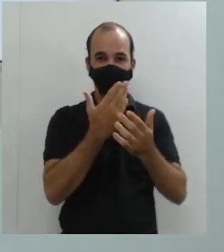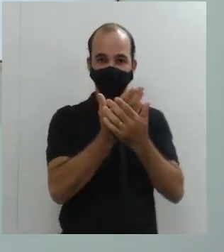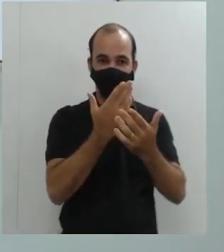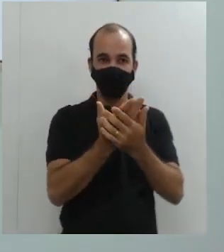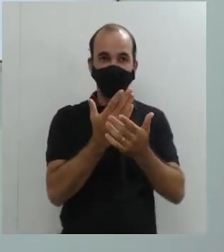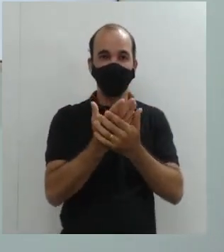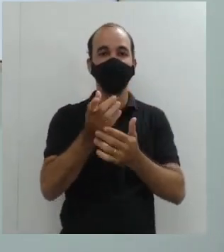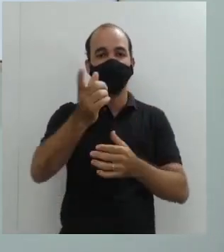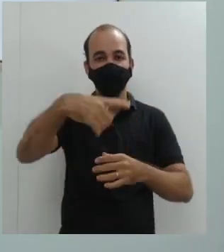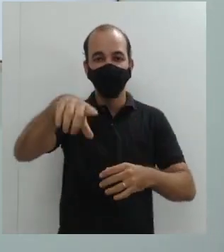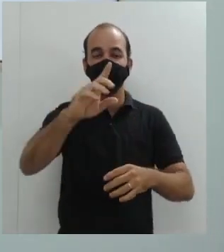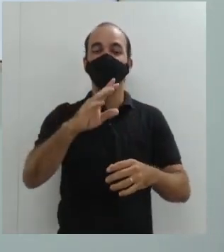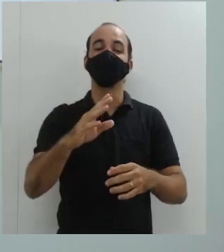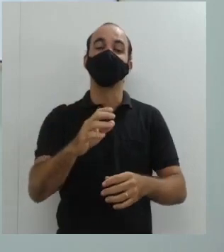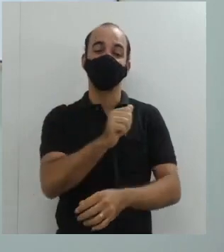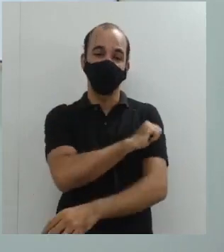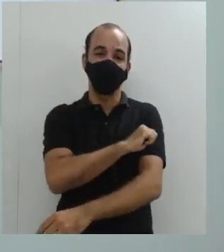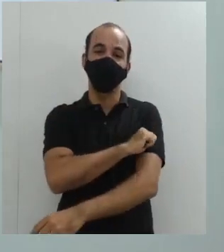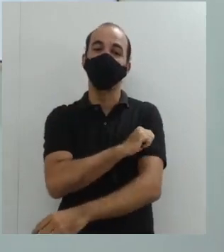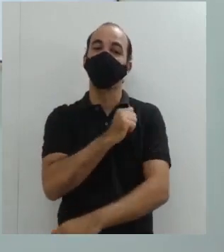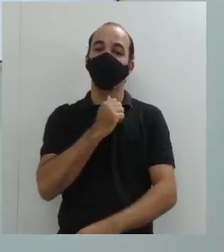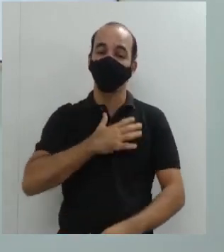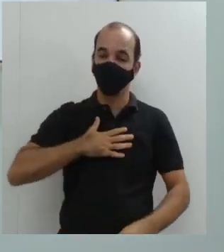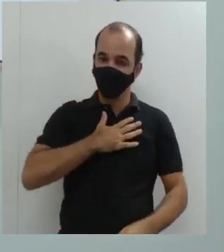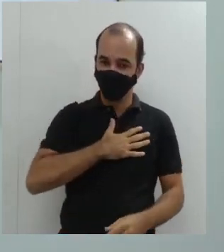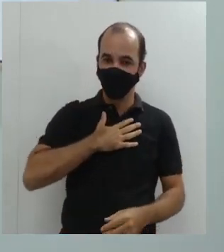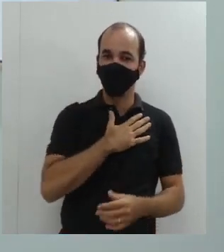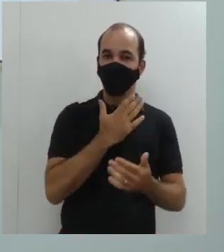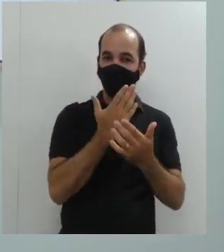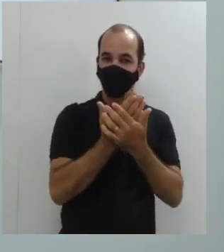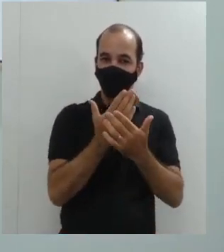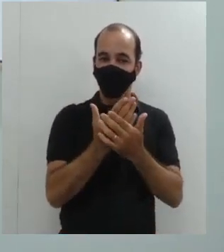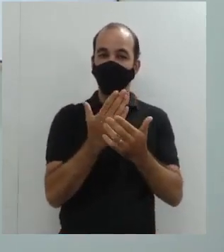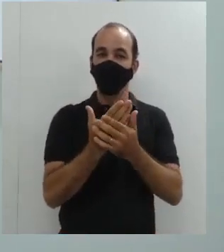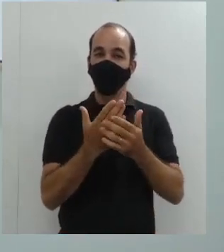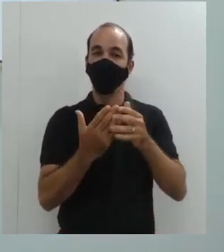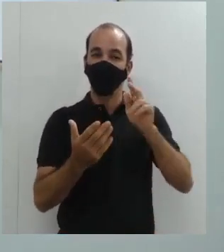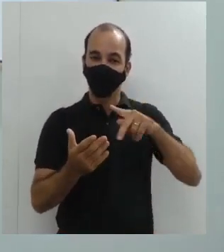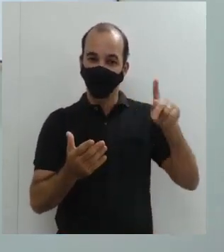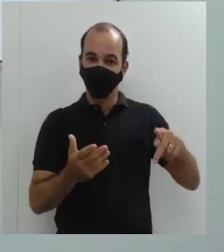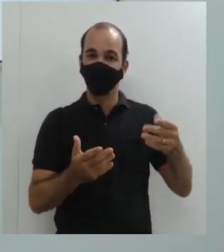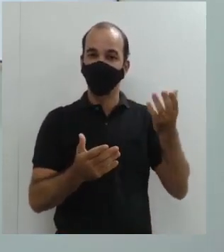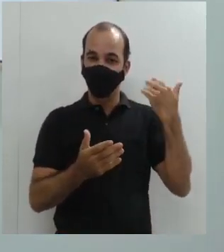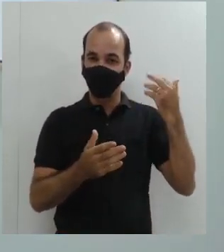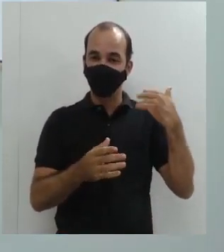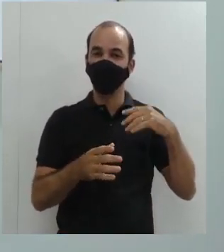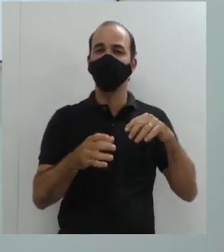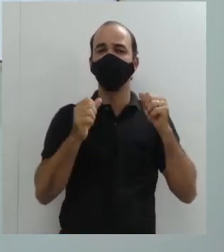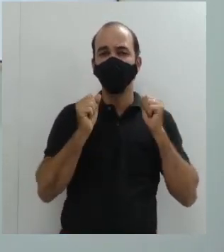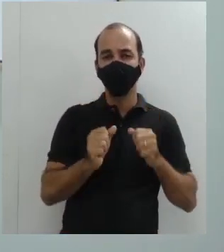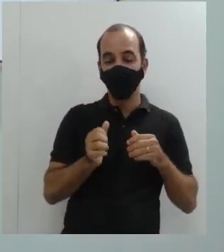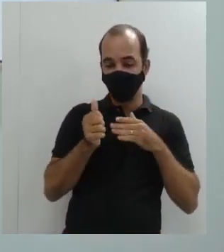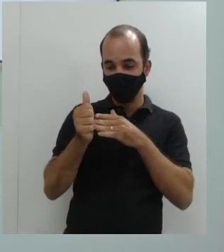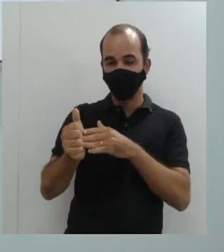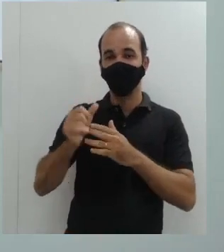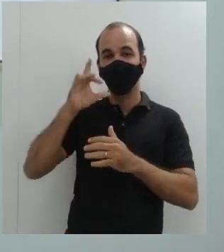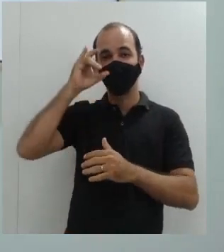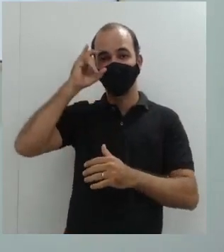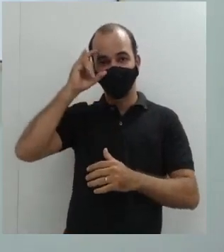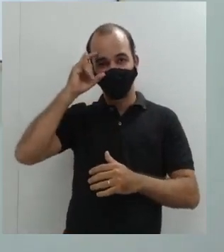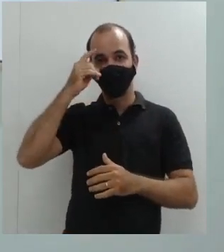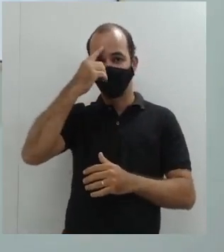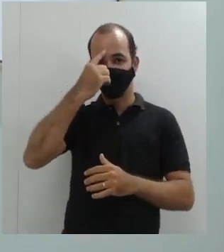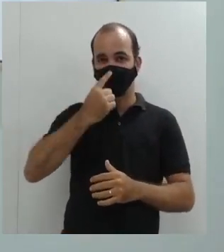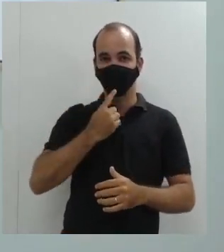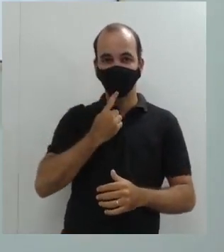que todos os estudantes curtiram demais. Já peço aí, galerinha, acompanha lá o perfil do Instagram do tio Davidson e também vai